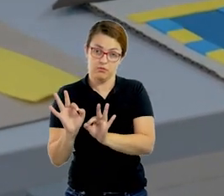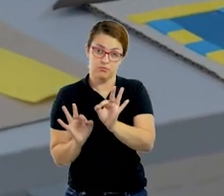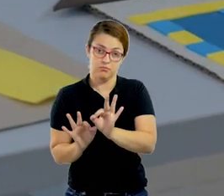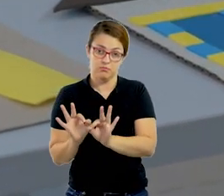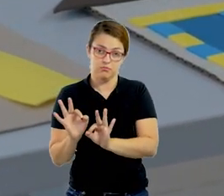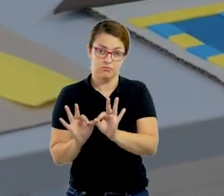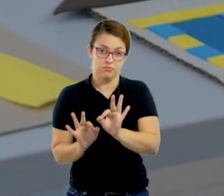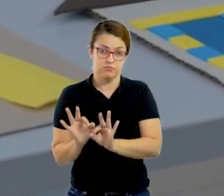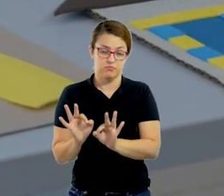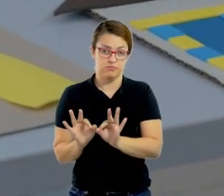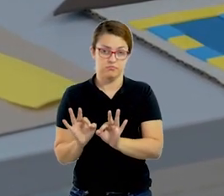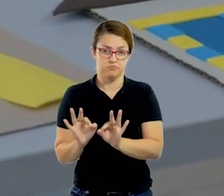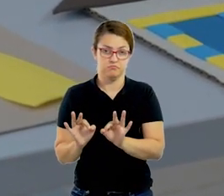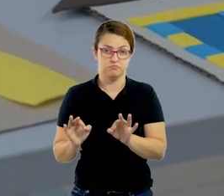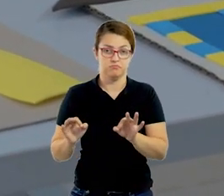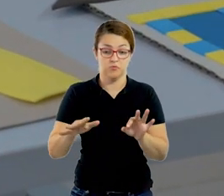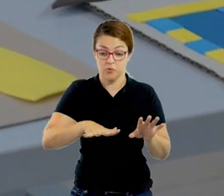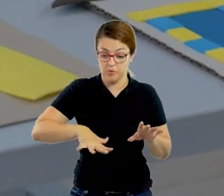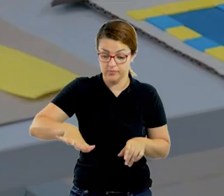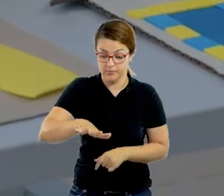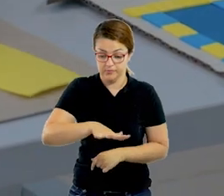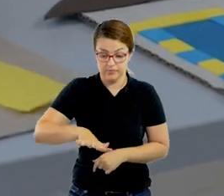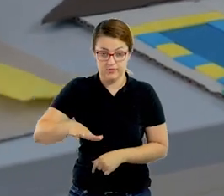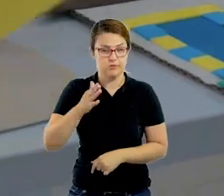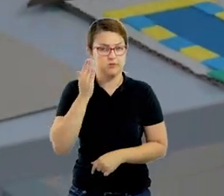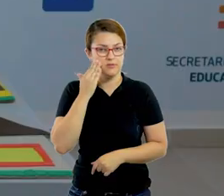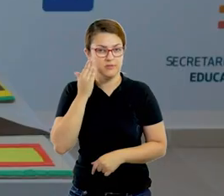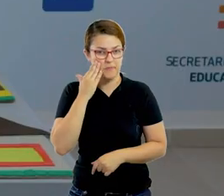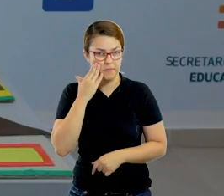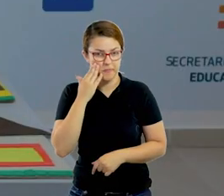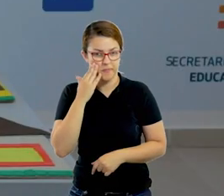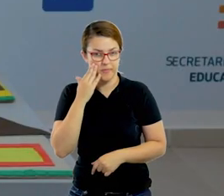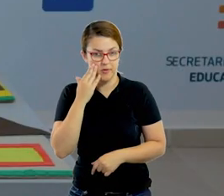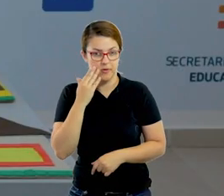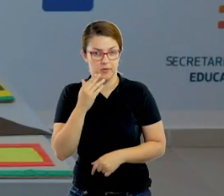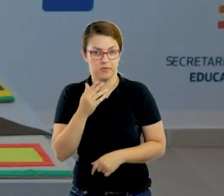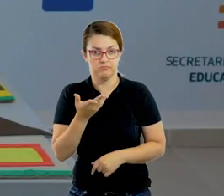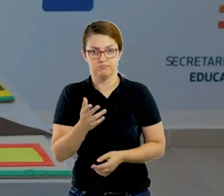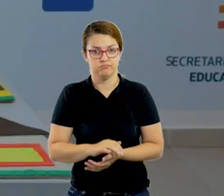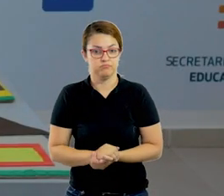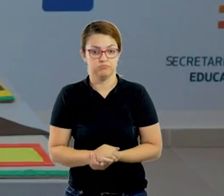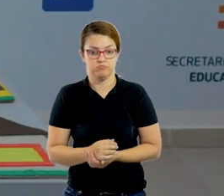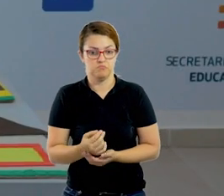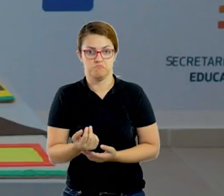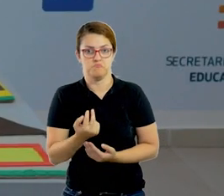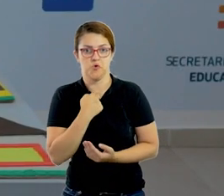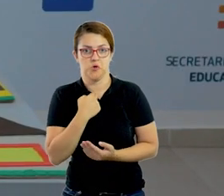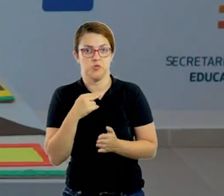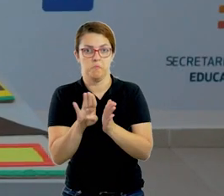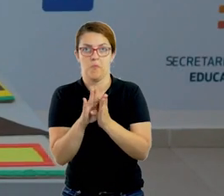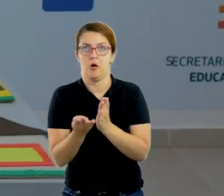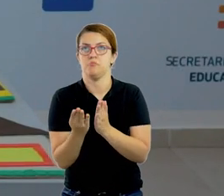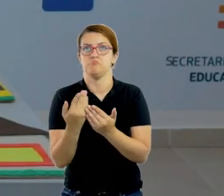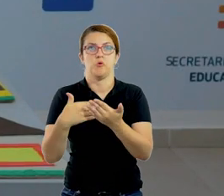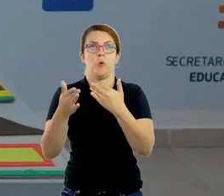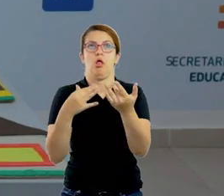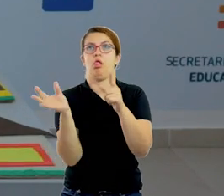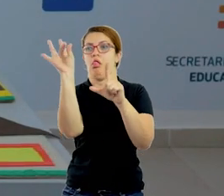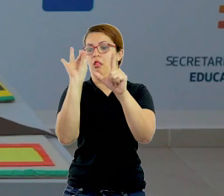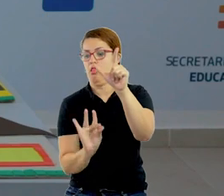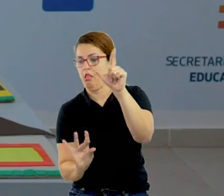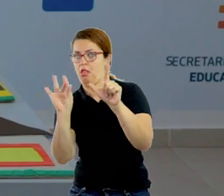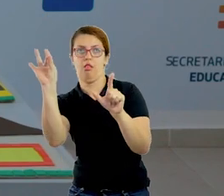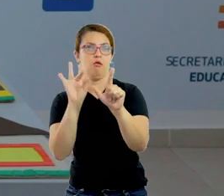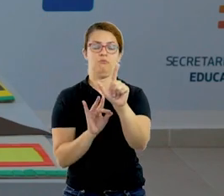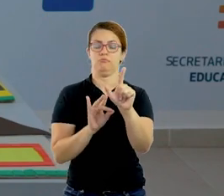a noção para ela de espaço, que é importante ela saber que a porta ela não pode ficar voando na casa, assim como a janela não pode